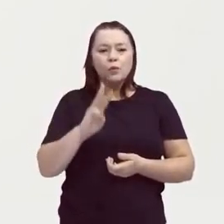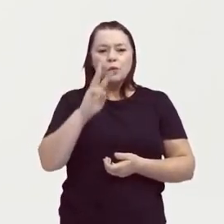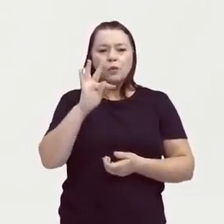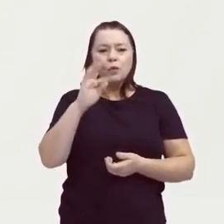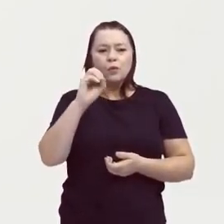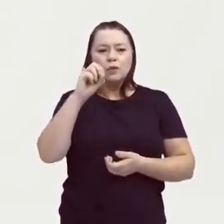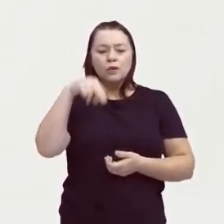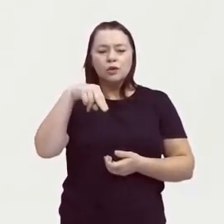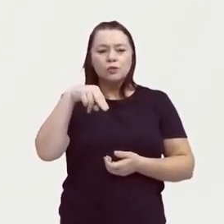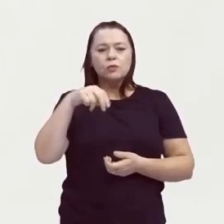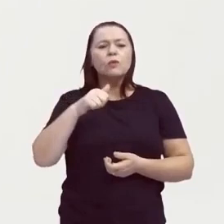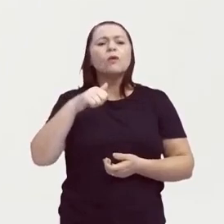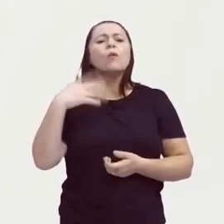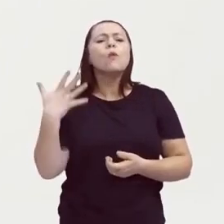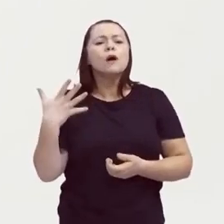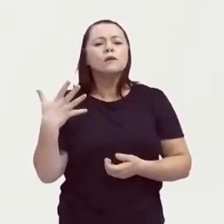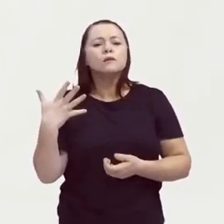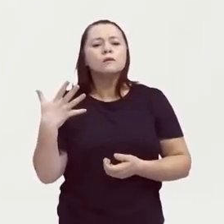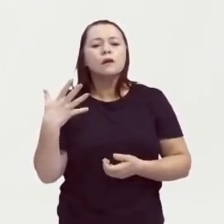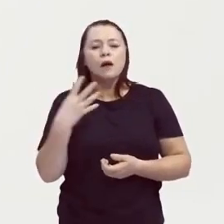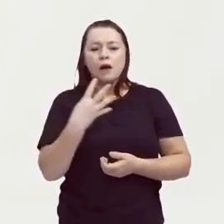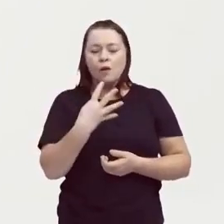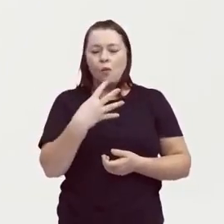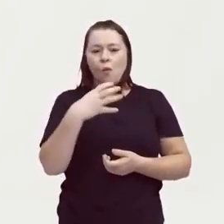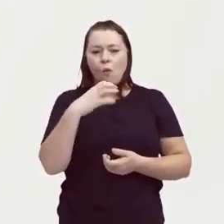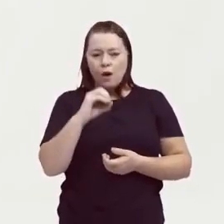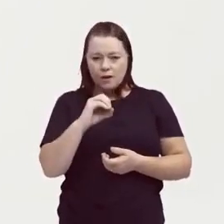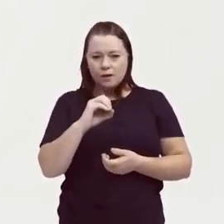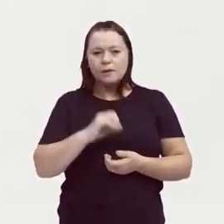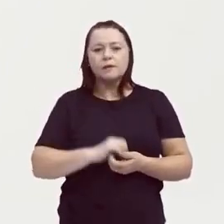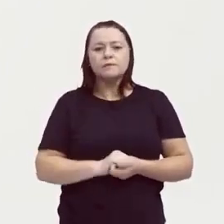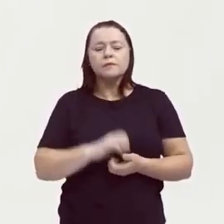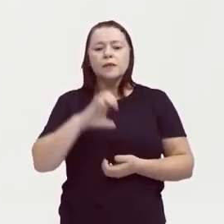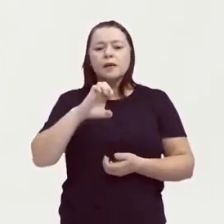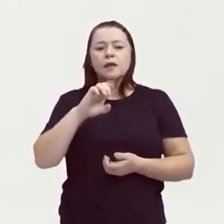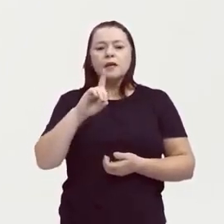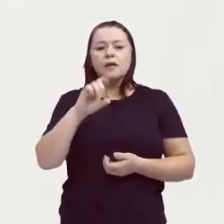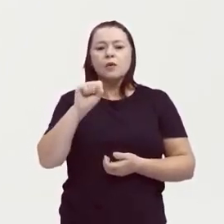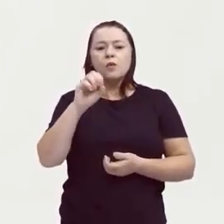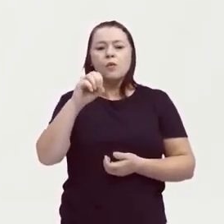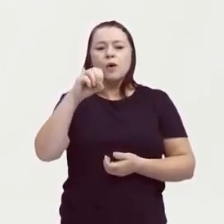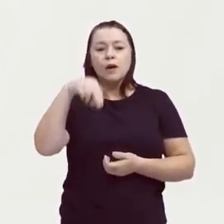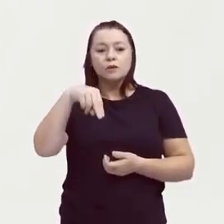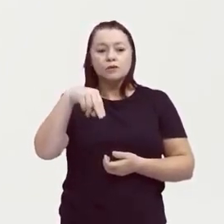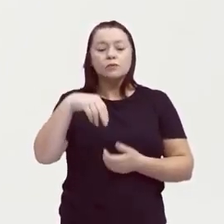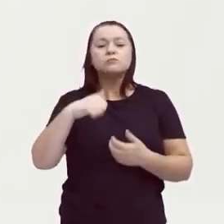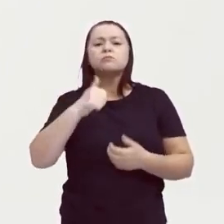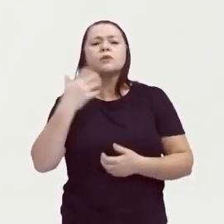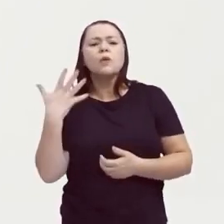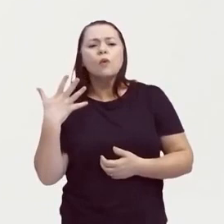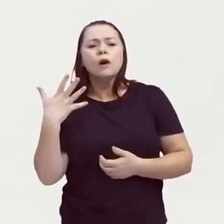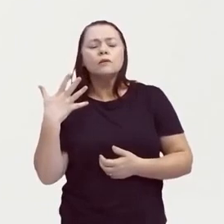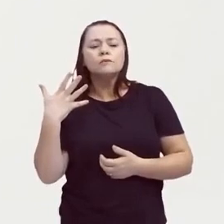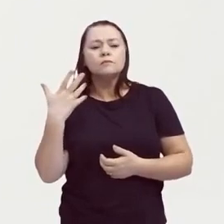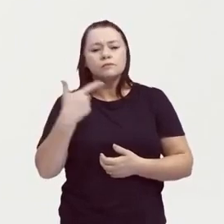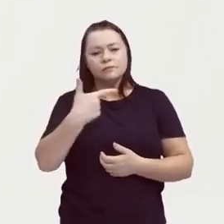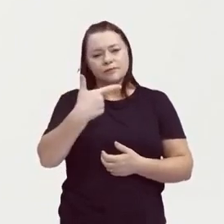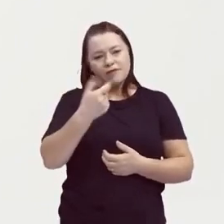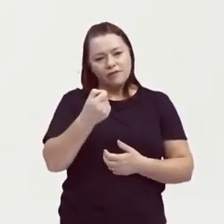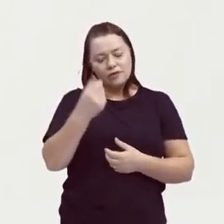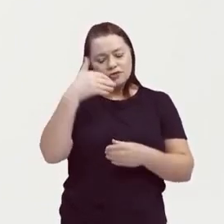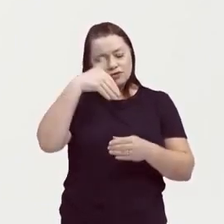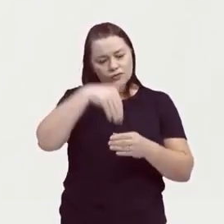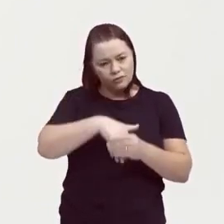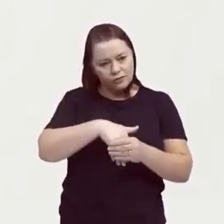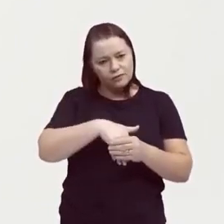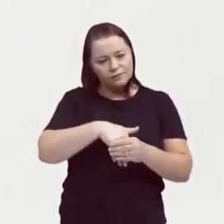votos? 40 votos. E o Edson obteve quantos votos? 20